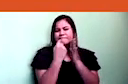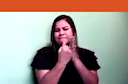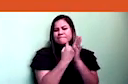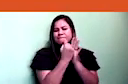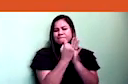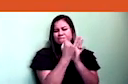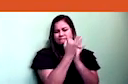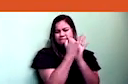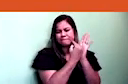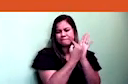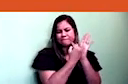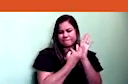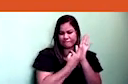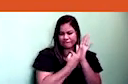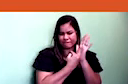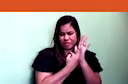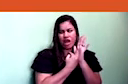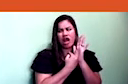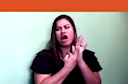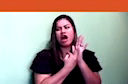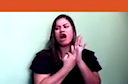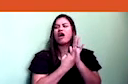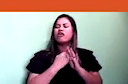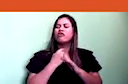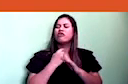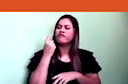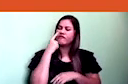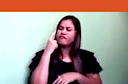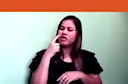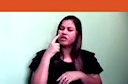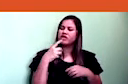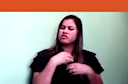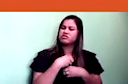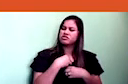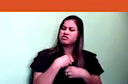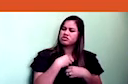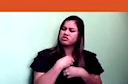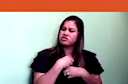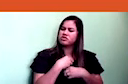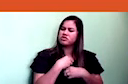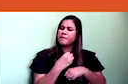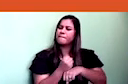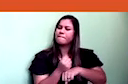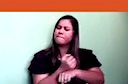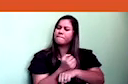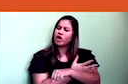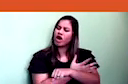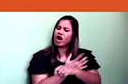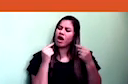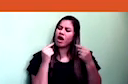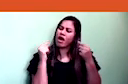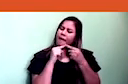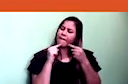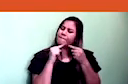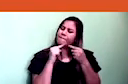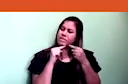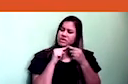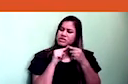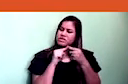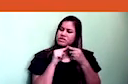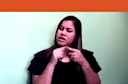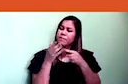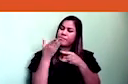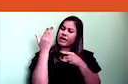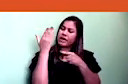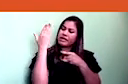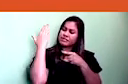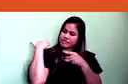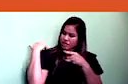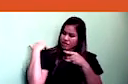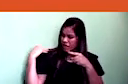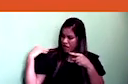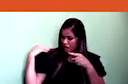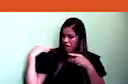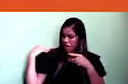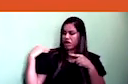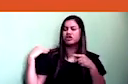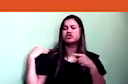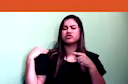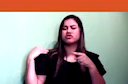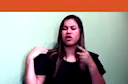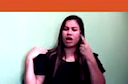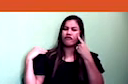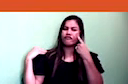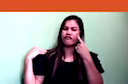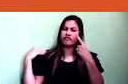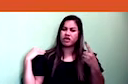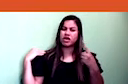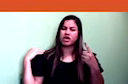Ou visitar as emoções que estão sendo geradas ou que foram geradas no seu passado, para que aquele comportamento,